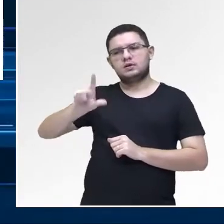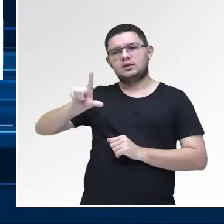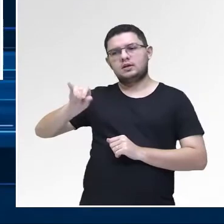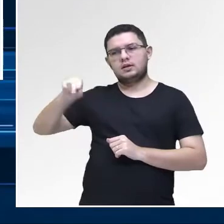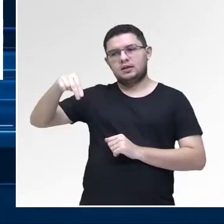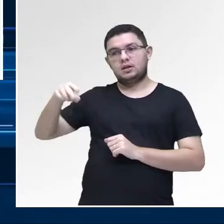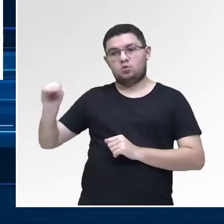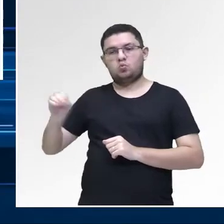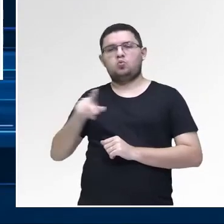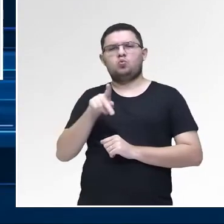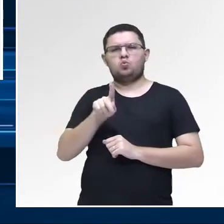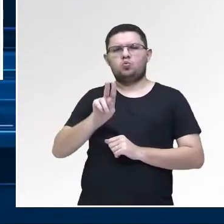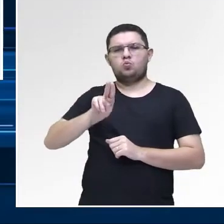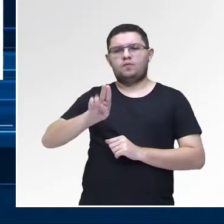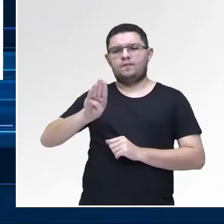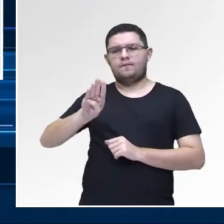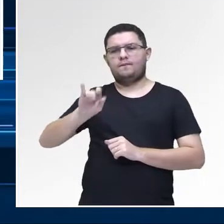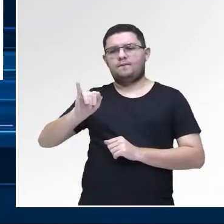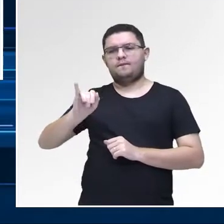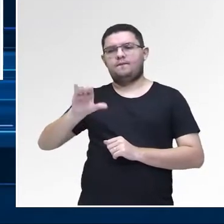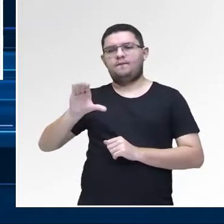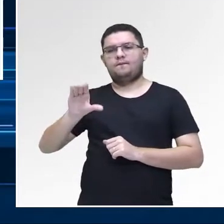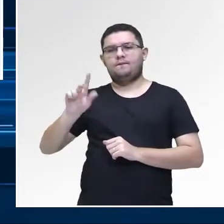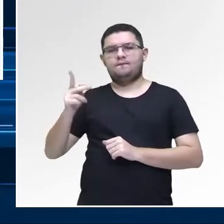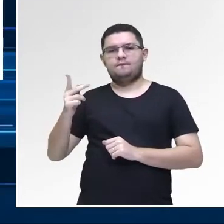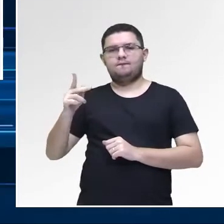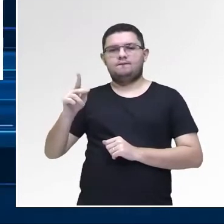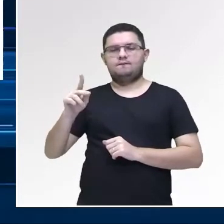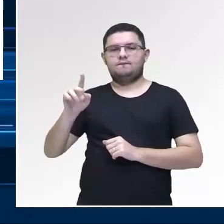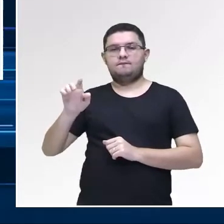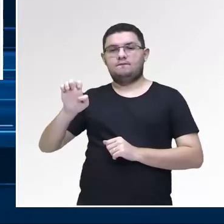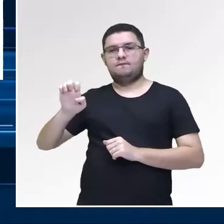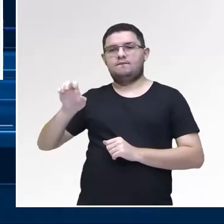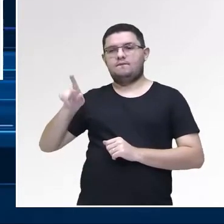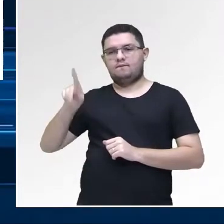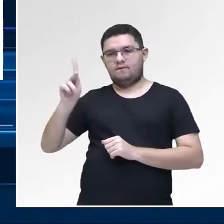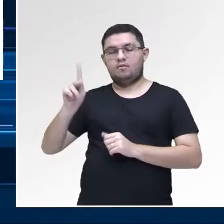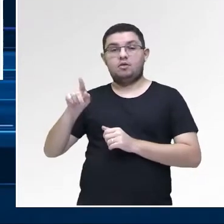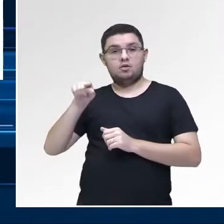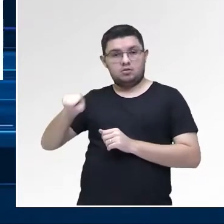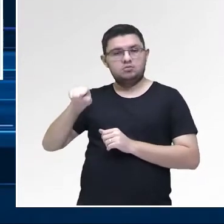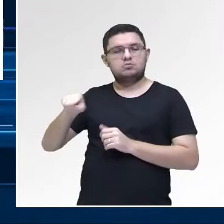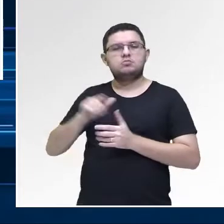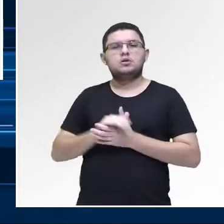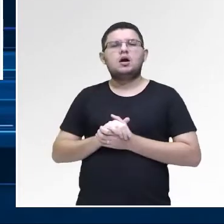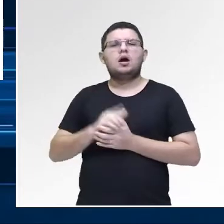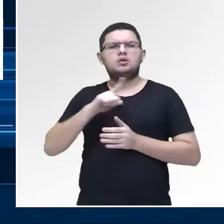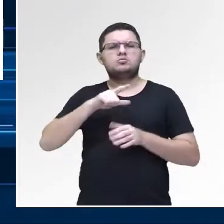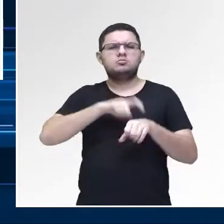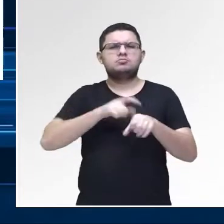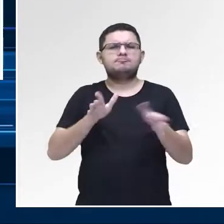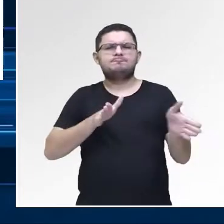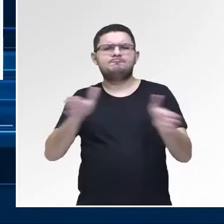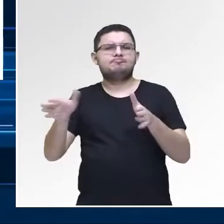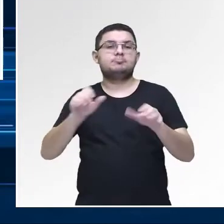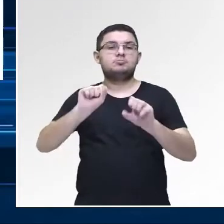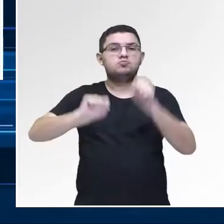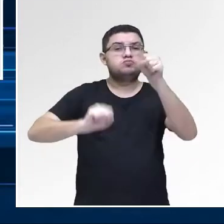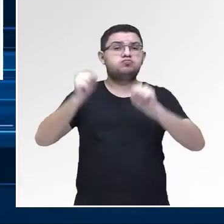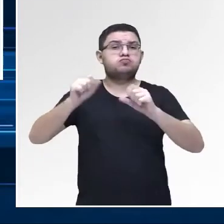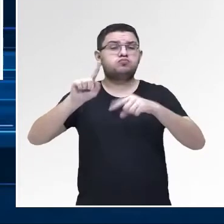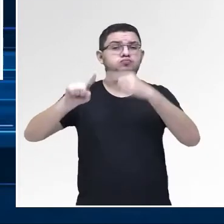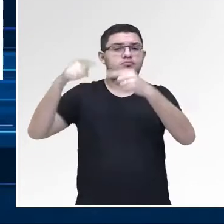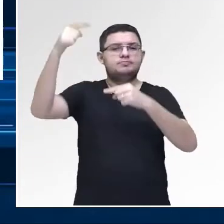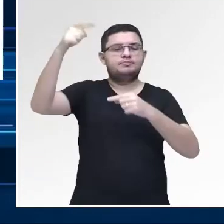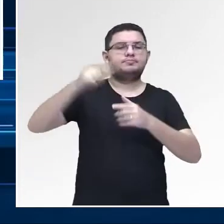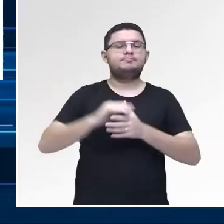nós encontramos aí em vários países do mundo. Okay? Então, o processo... Por que a senhora está falando de indústria? Né? Por quê?